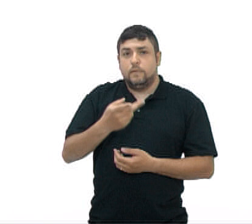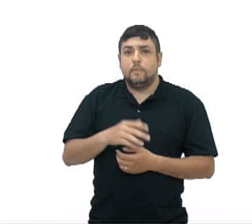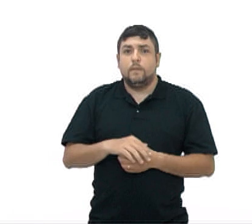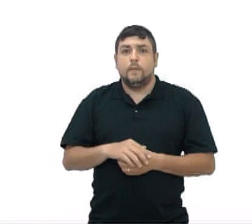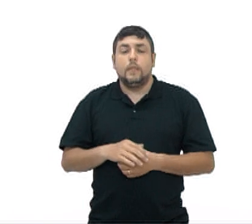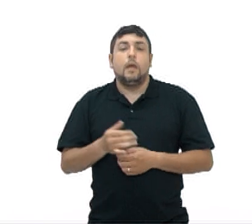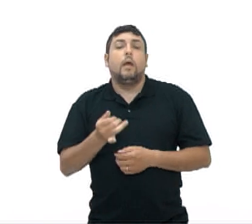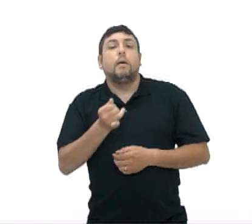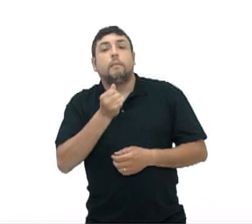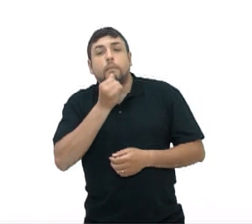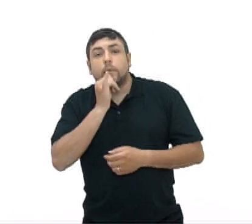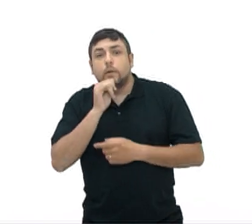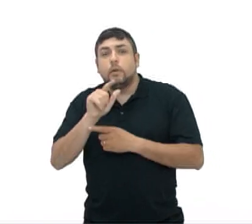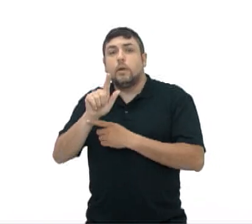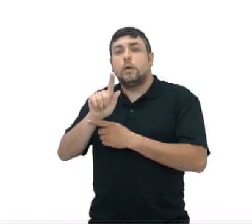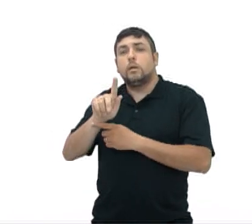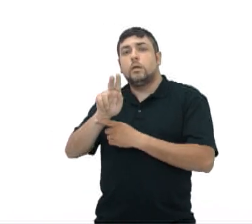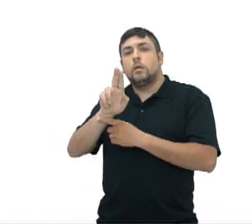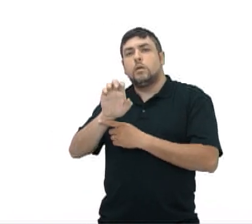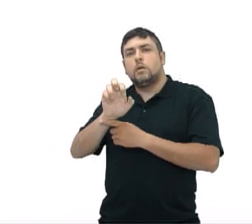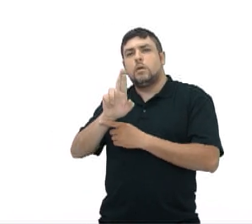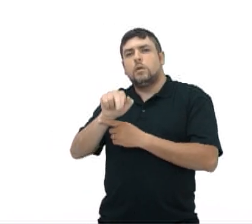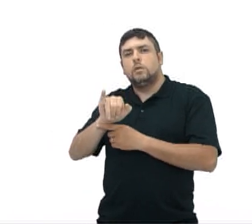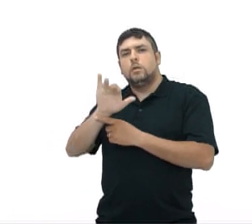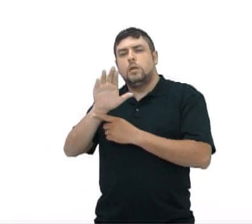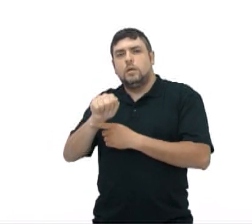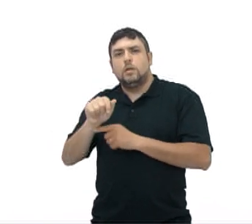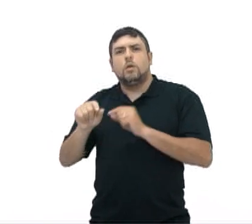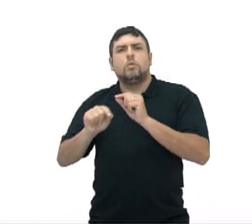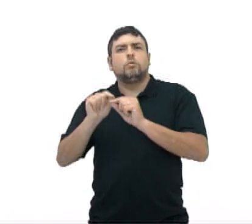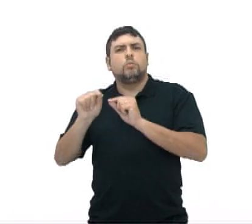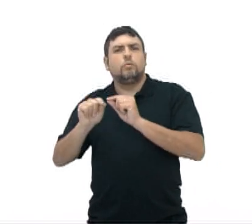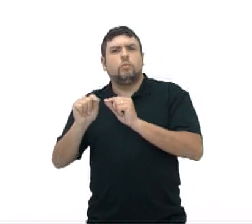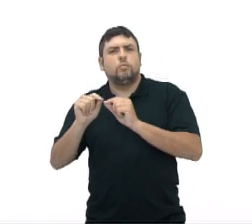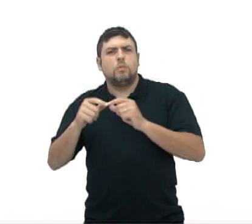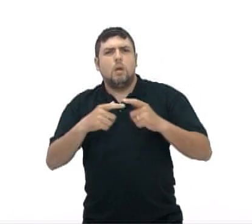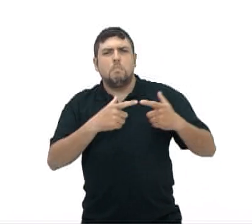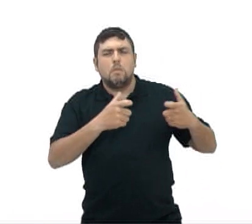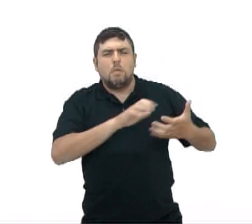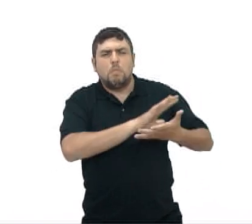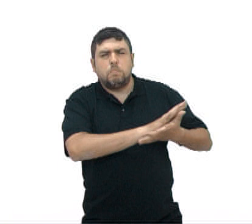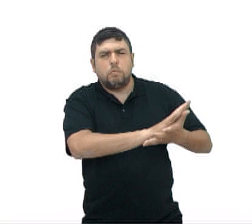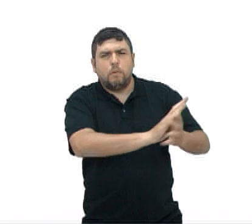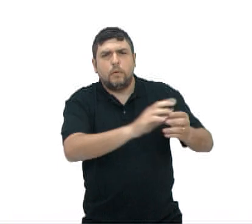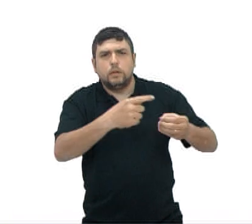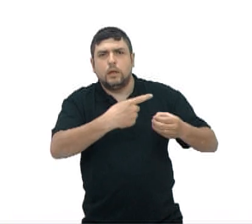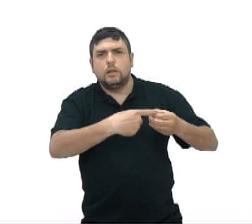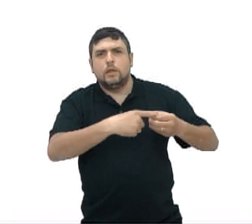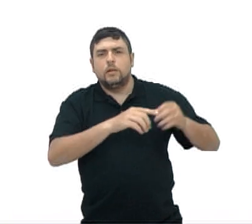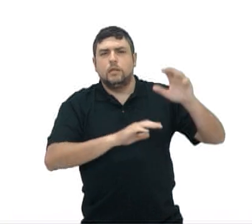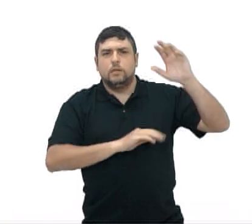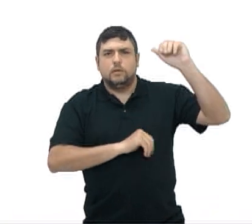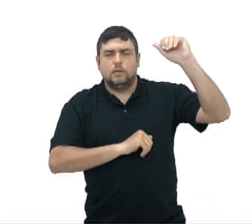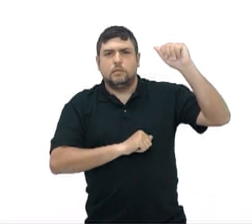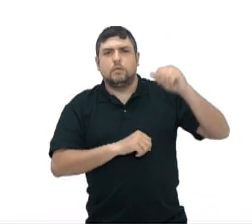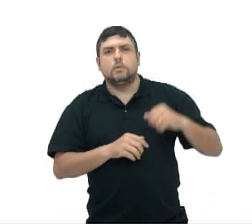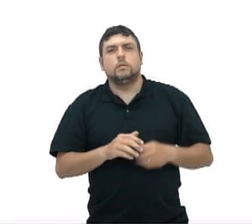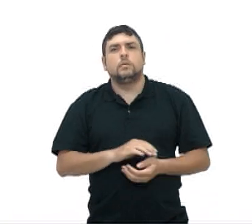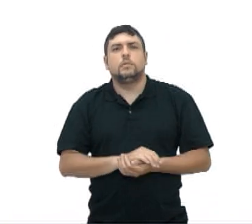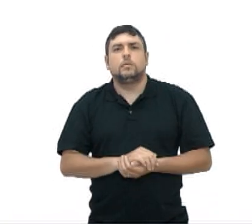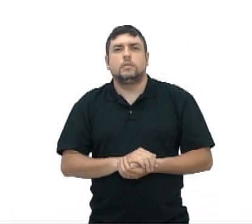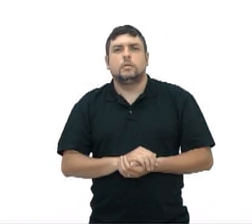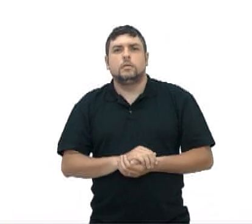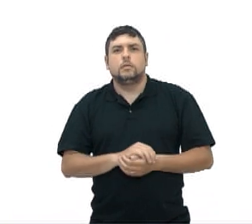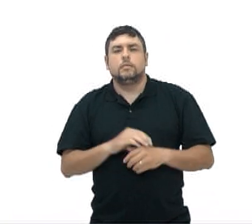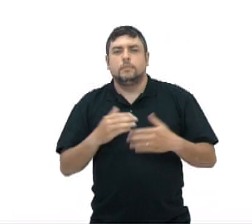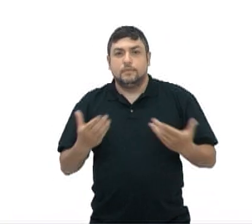da Guernica de Picasso, que imortalizou o bombardeiro da cidade espanhola. Então aqui, de novo, ela coloca ali essa